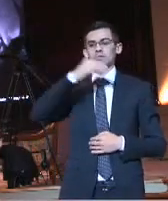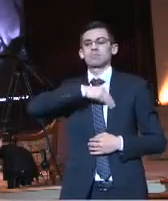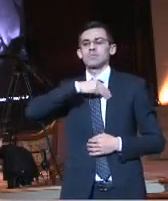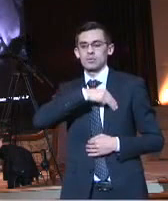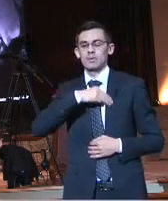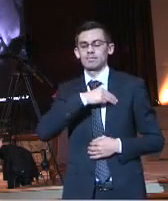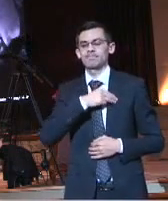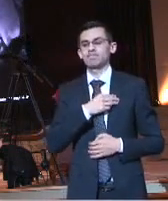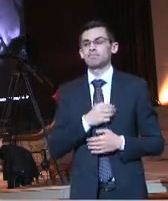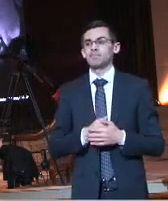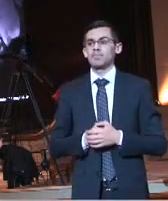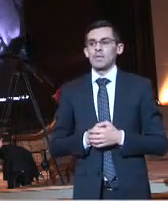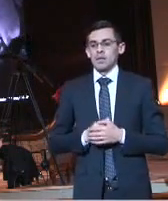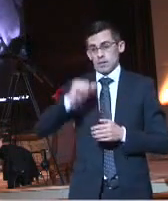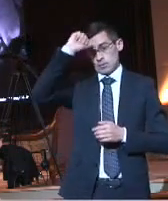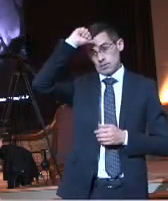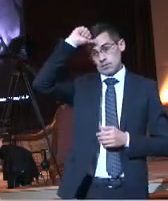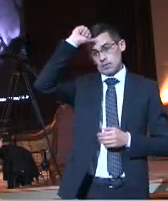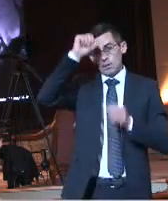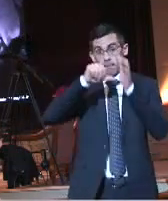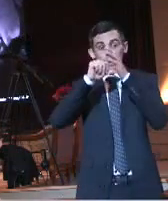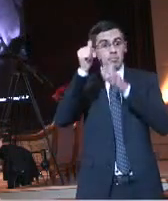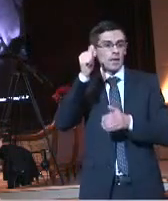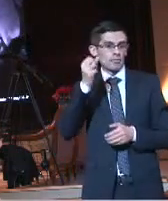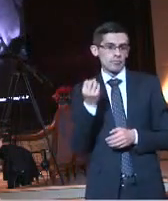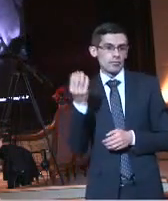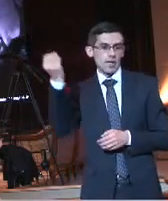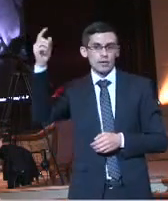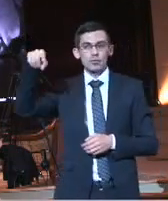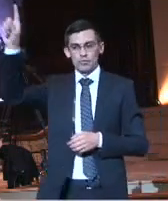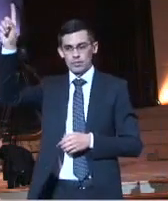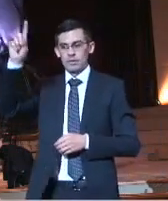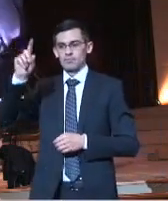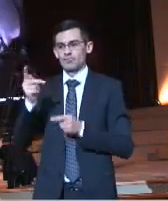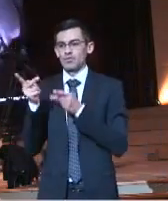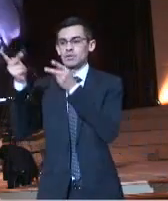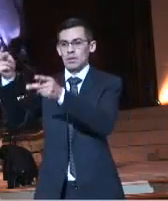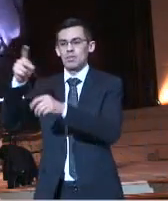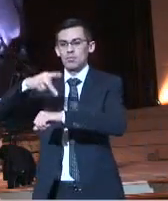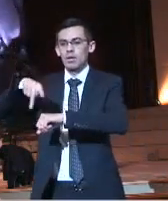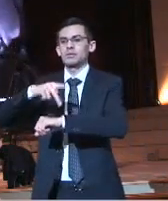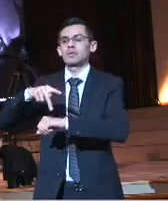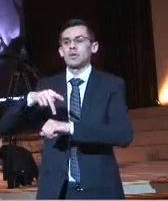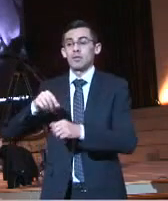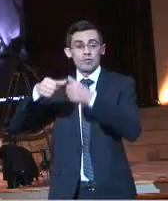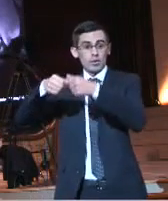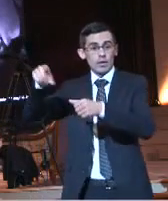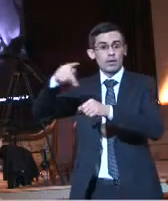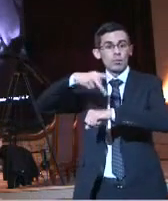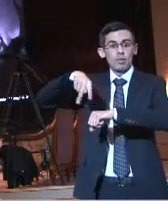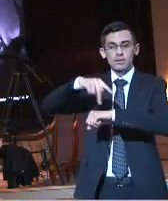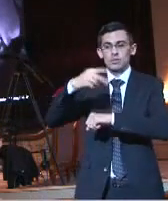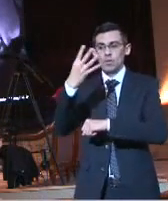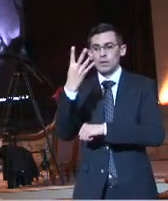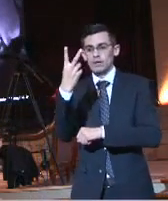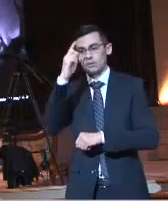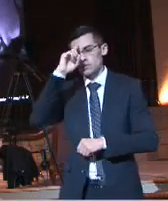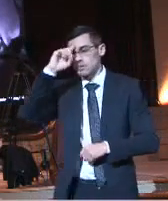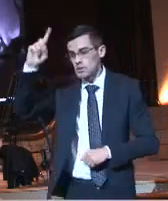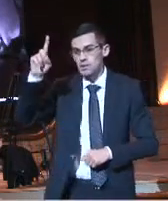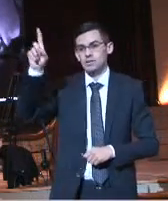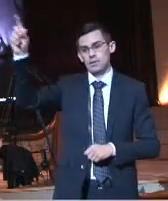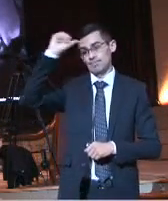missionária para a Índia. Foi a minha primeira grande viagem missionária. Fiquei lá 42 dias. E